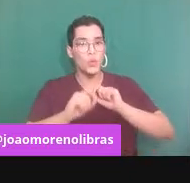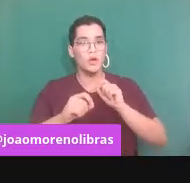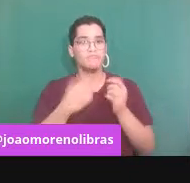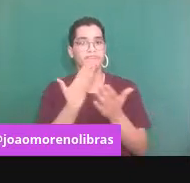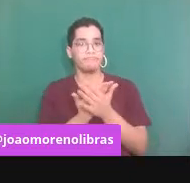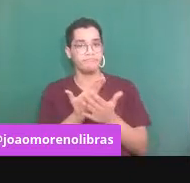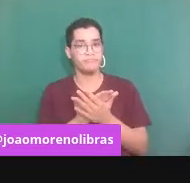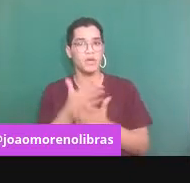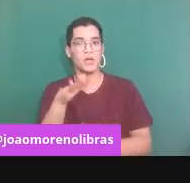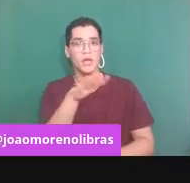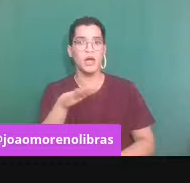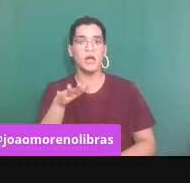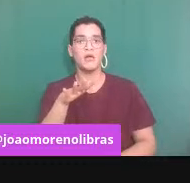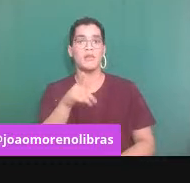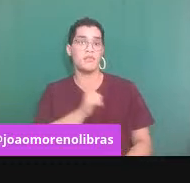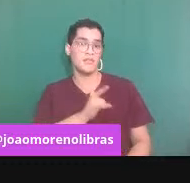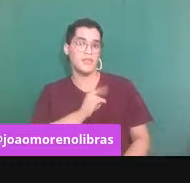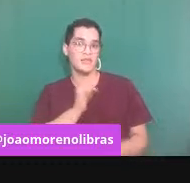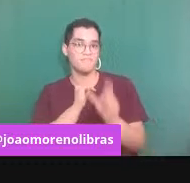que usou o termo, né, segundo